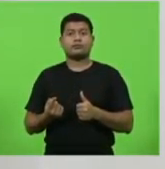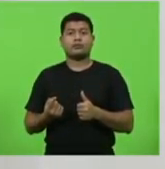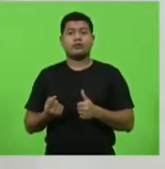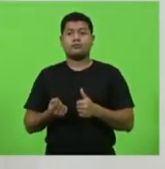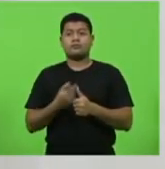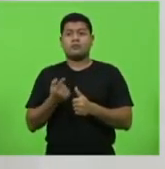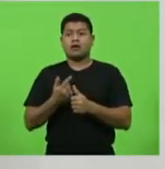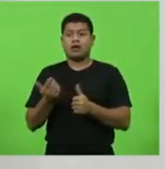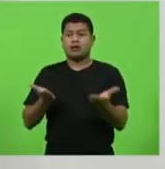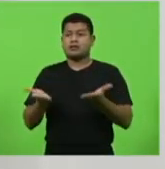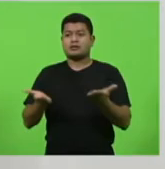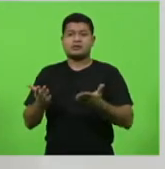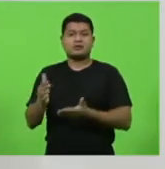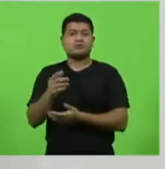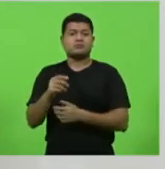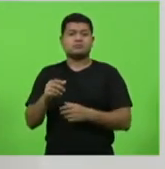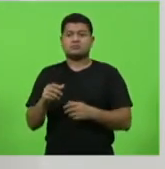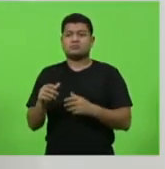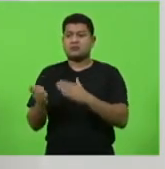segunda só aparece um